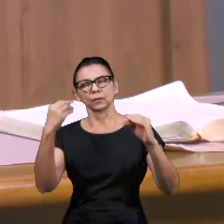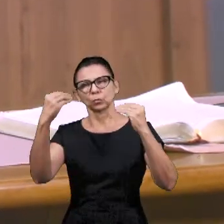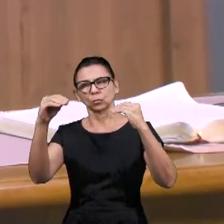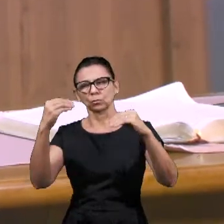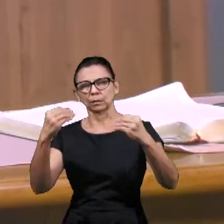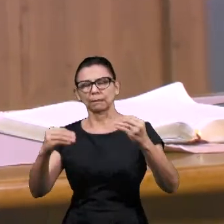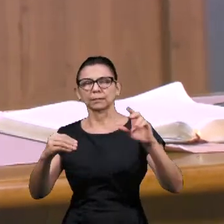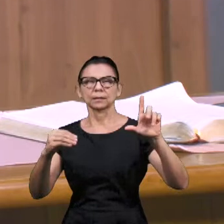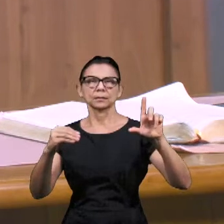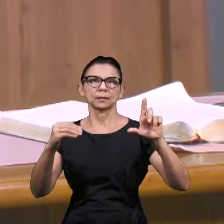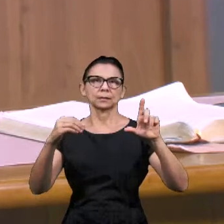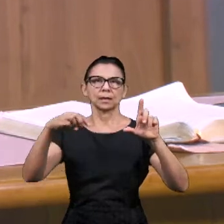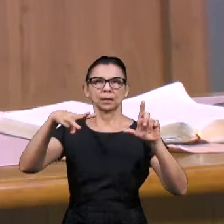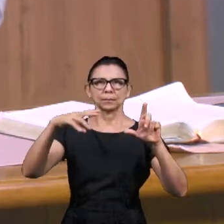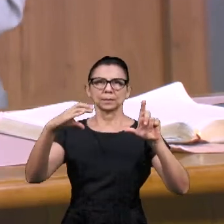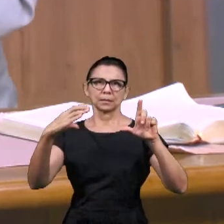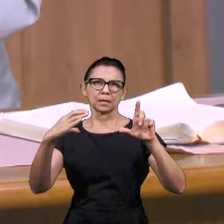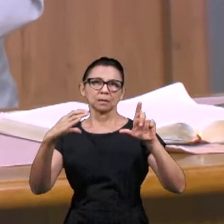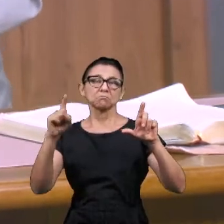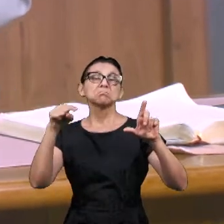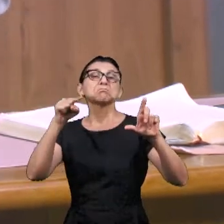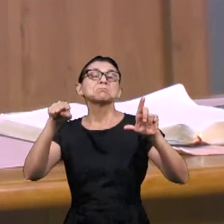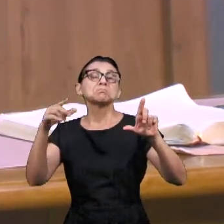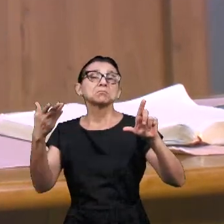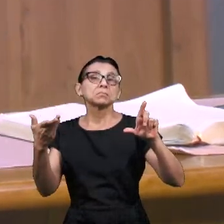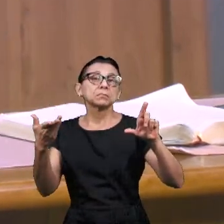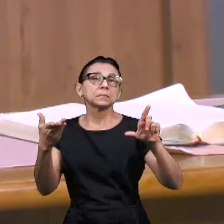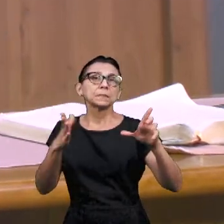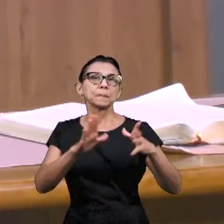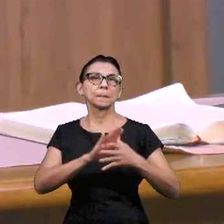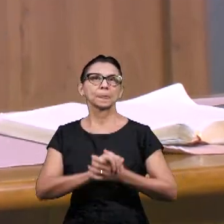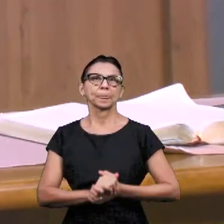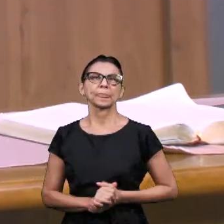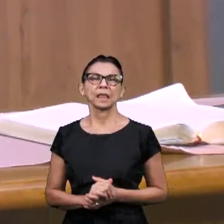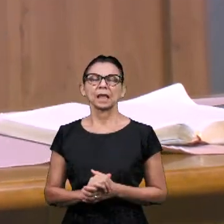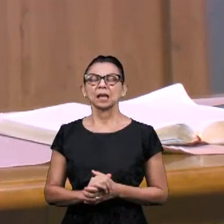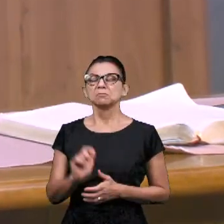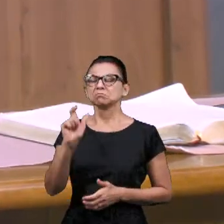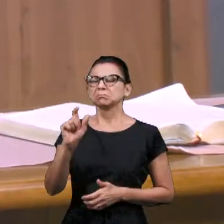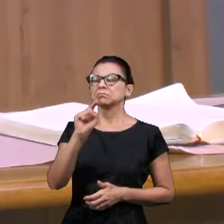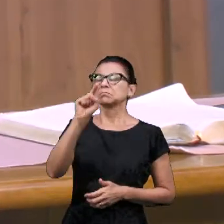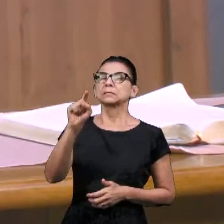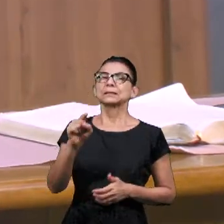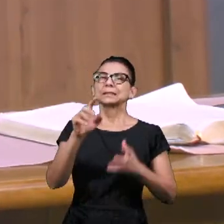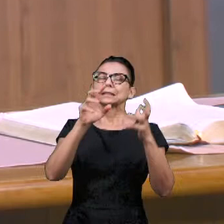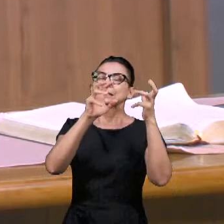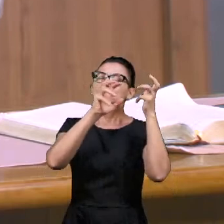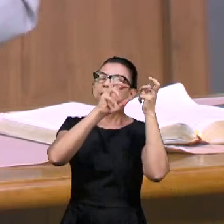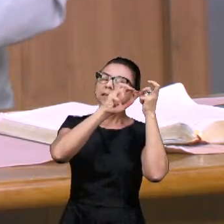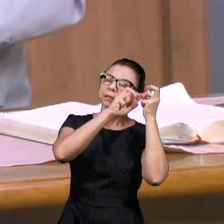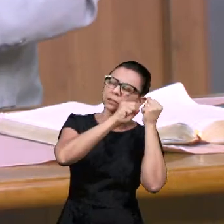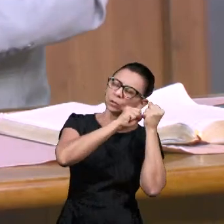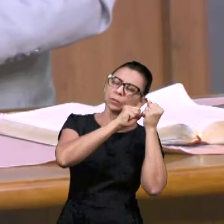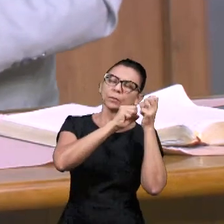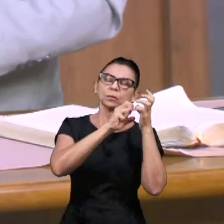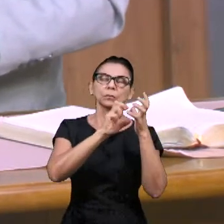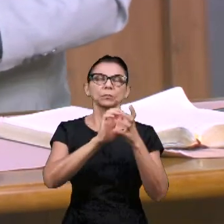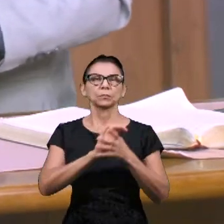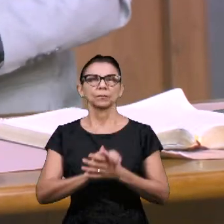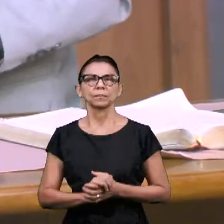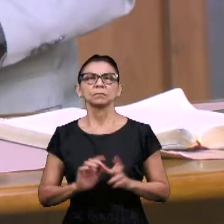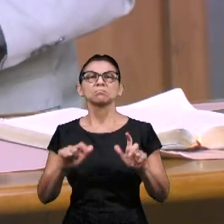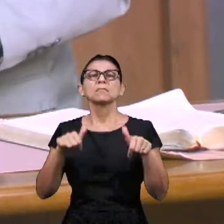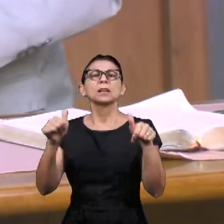uma resposta. Quem dormiu? O ato de dormir, a situação aqui de ter dormido, isso é uma operação de